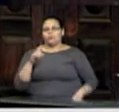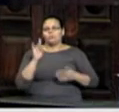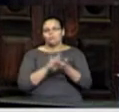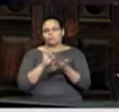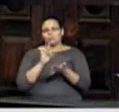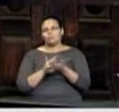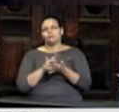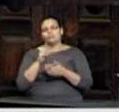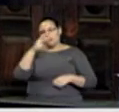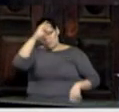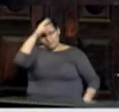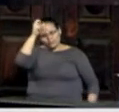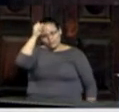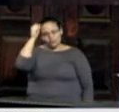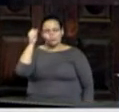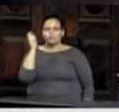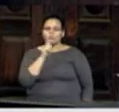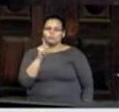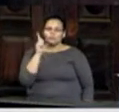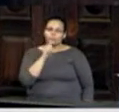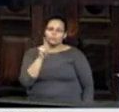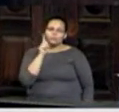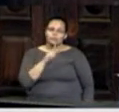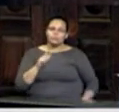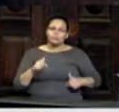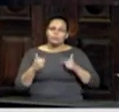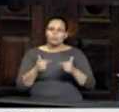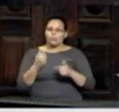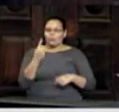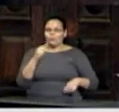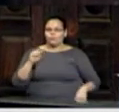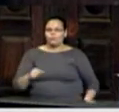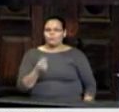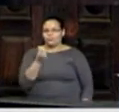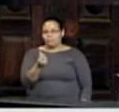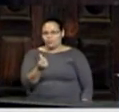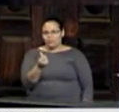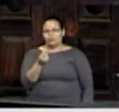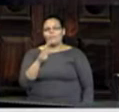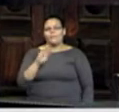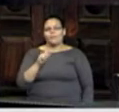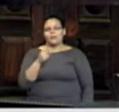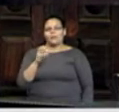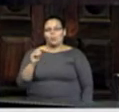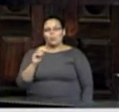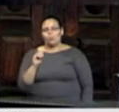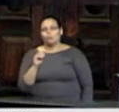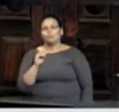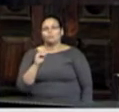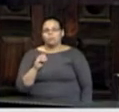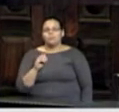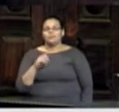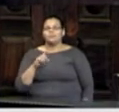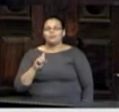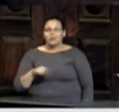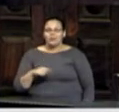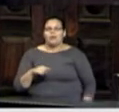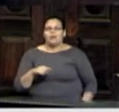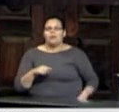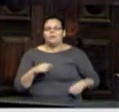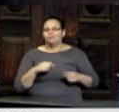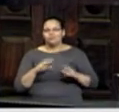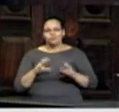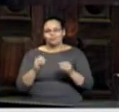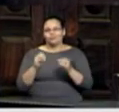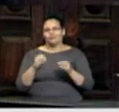realidade em que a prefeitura consiga executar R$1,6 bilhão previsto no orçamento, considerando a manutenção de